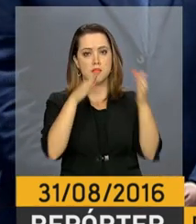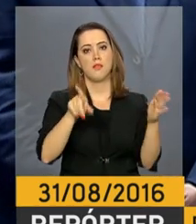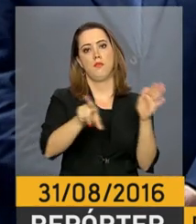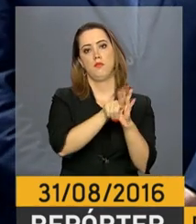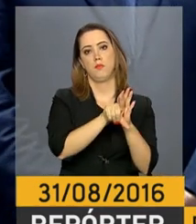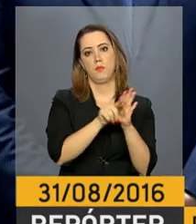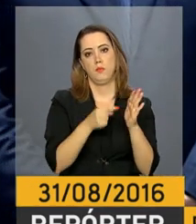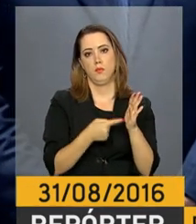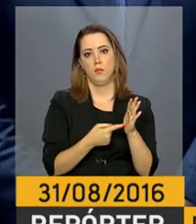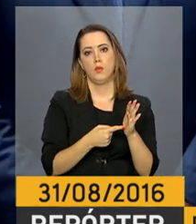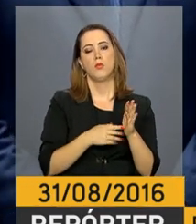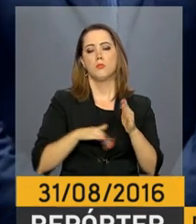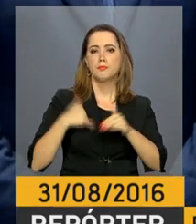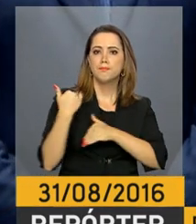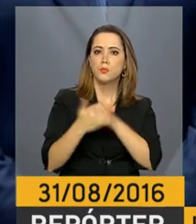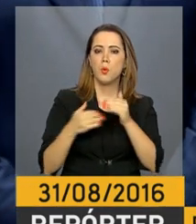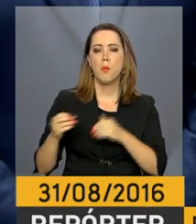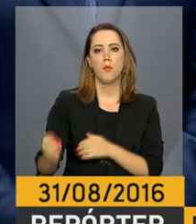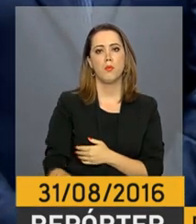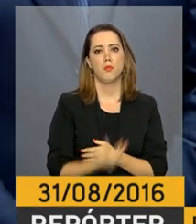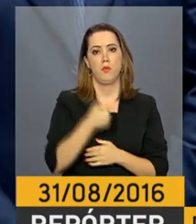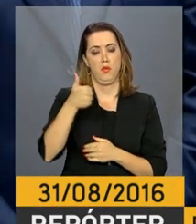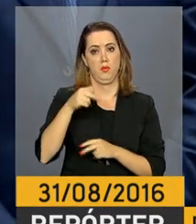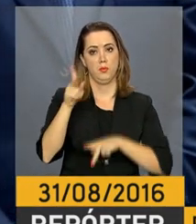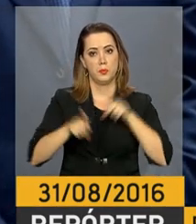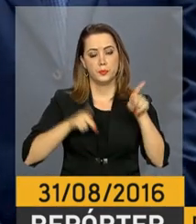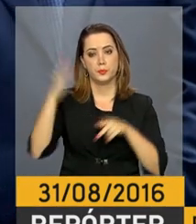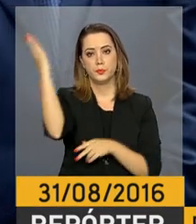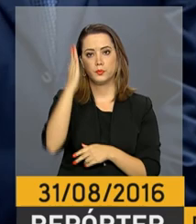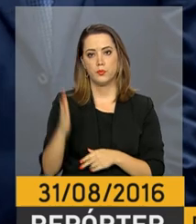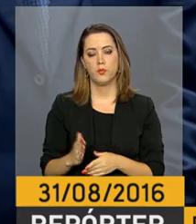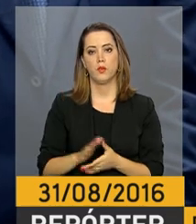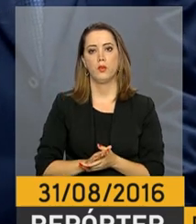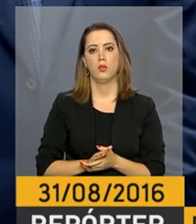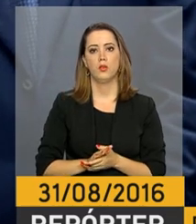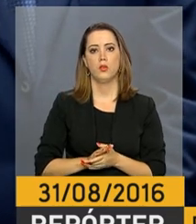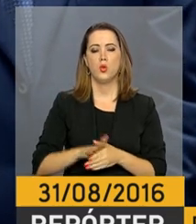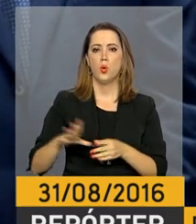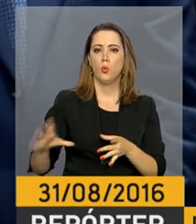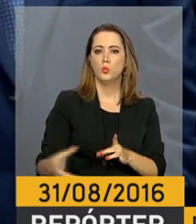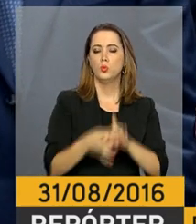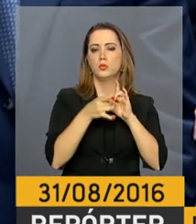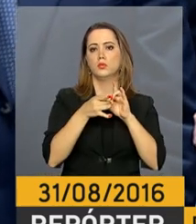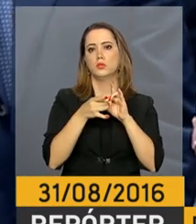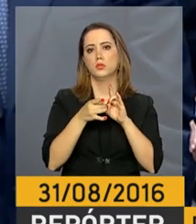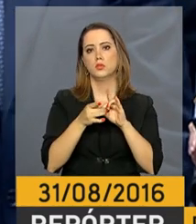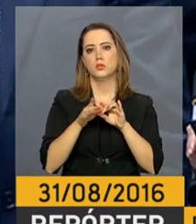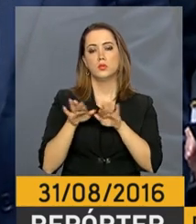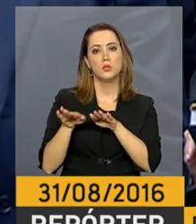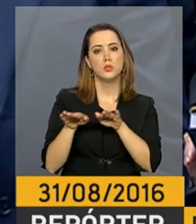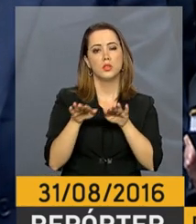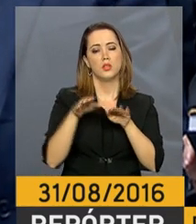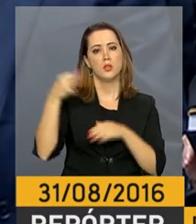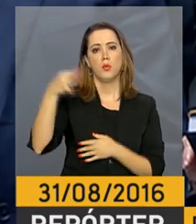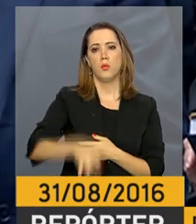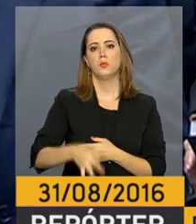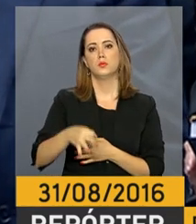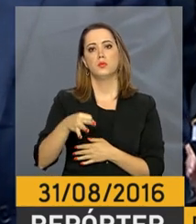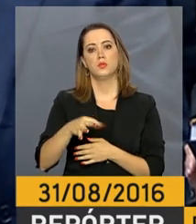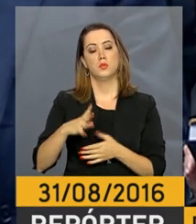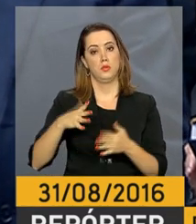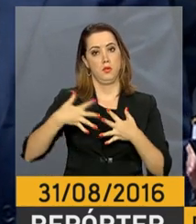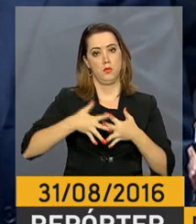leis, promover o bem geral do povo brasileiro, sustentar a união, a integridade e